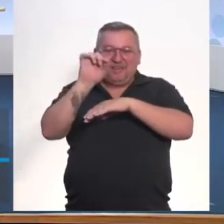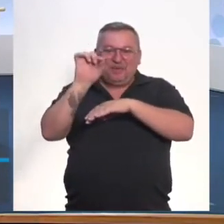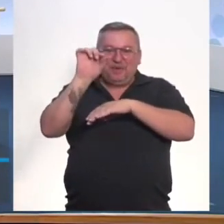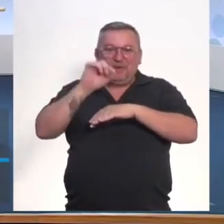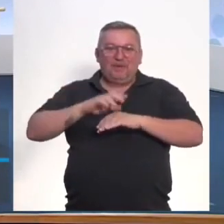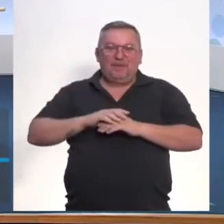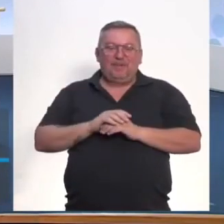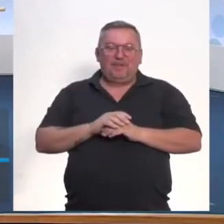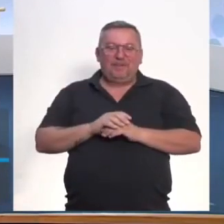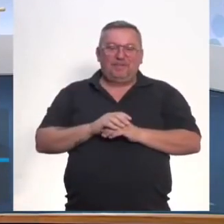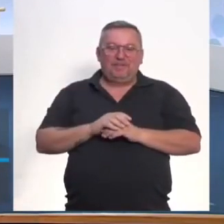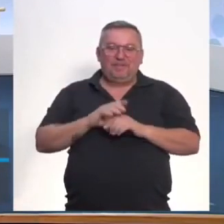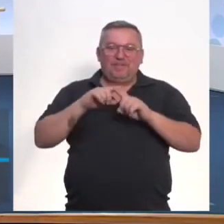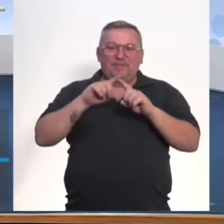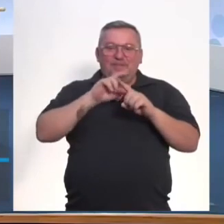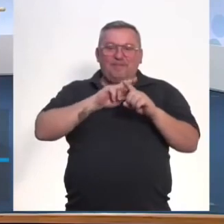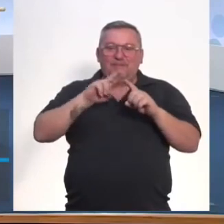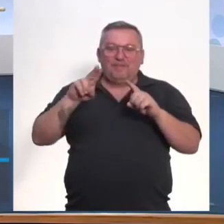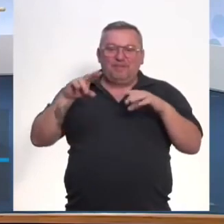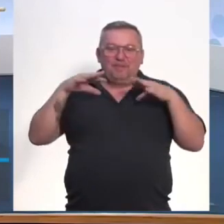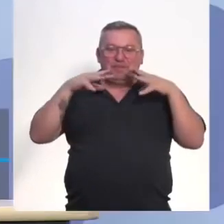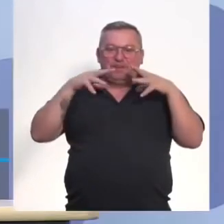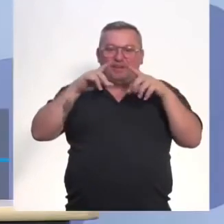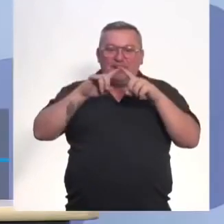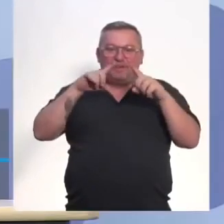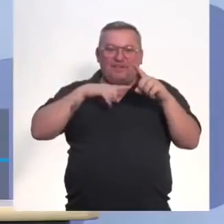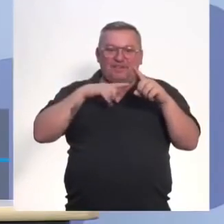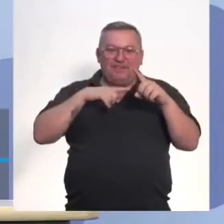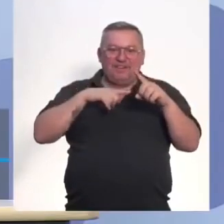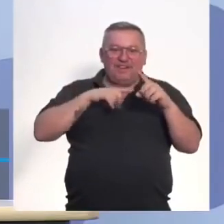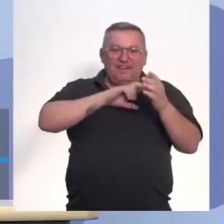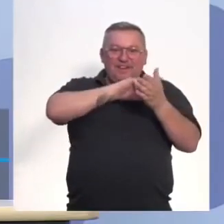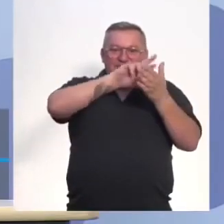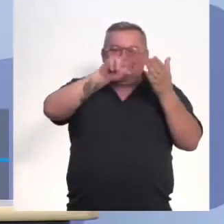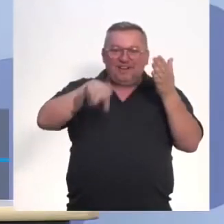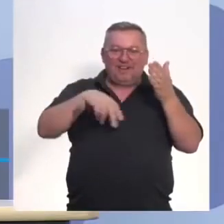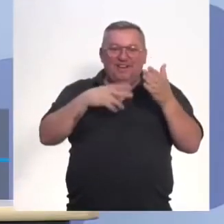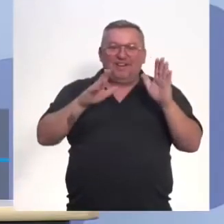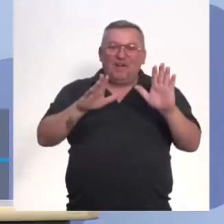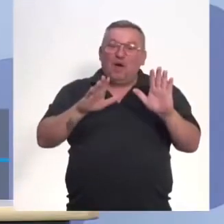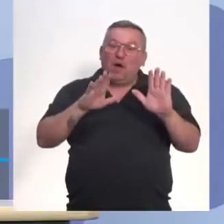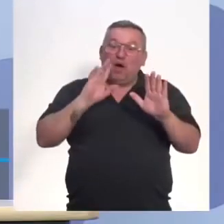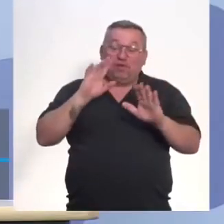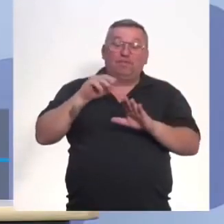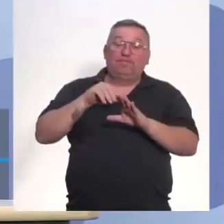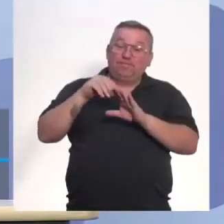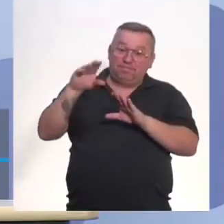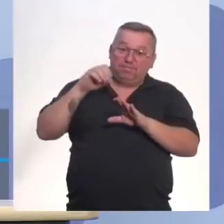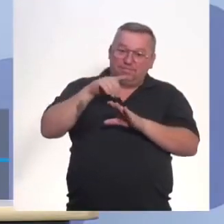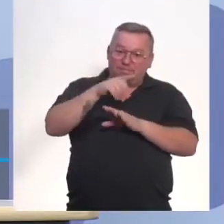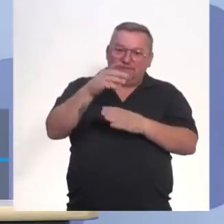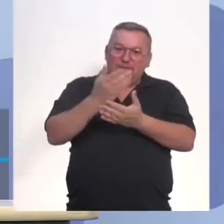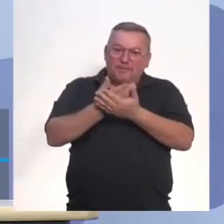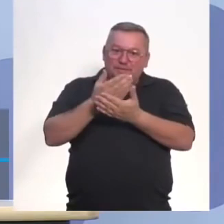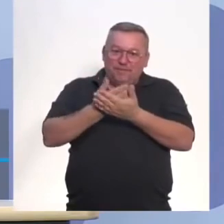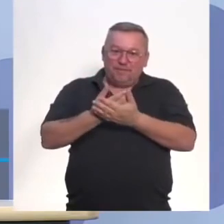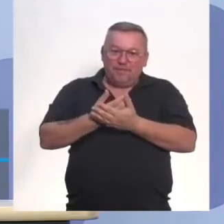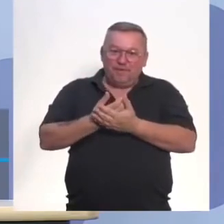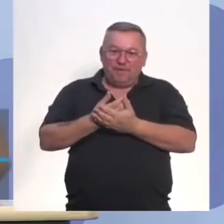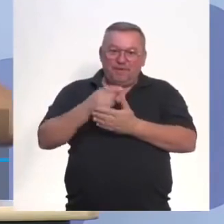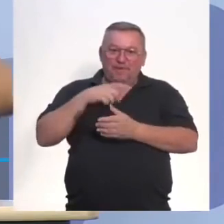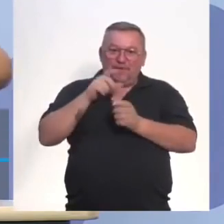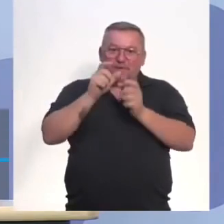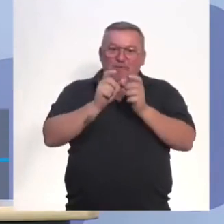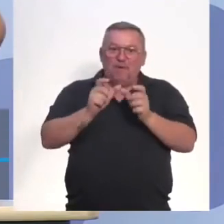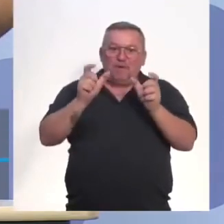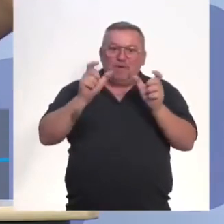pequenininha. Isso, é porque ele é o nome geral, não tem o hiperônimos e os hipônimos. Olha, já estou dando uma dica aqui para você estudar, Letícia Maria. Tem uma